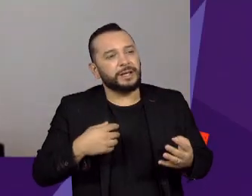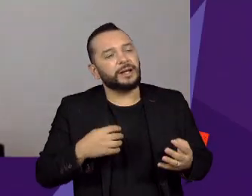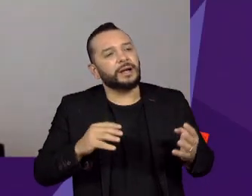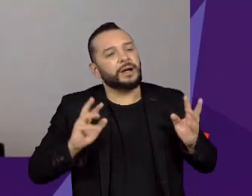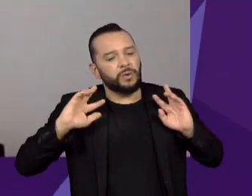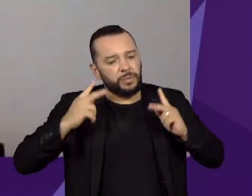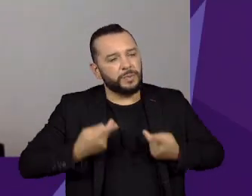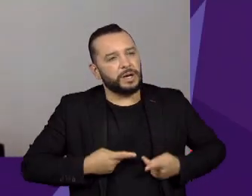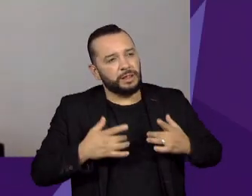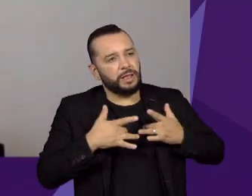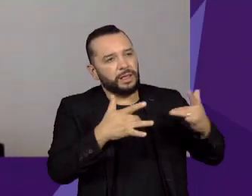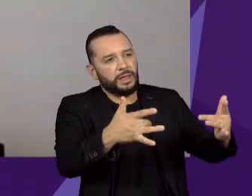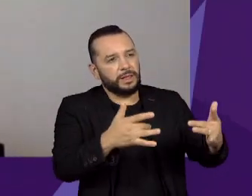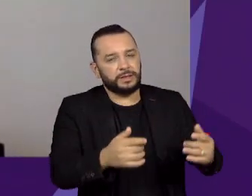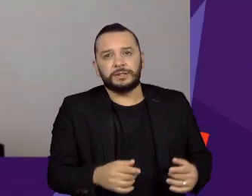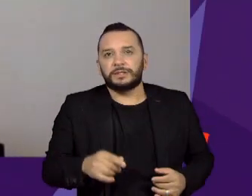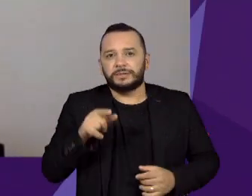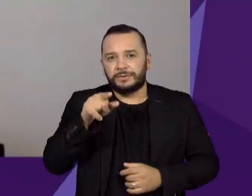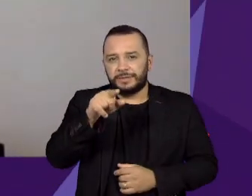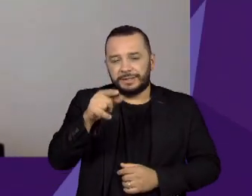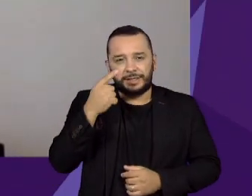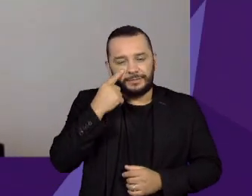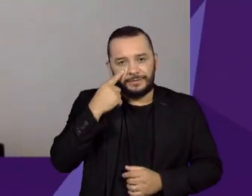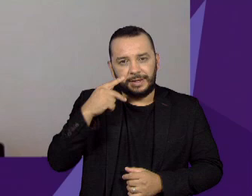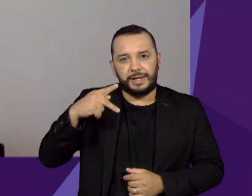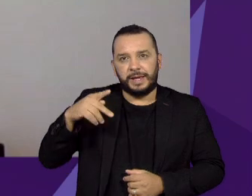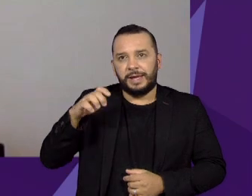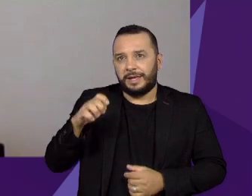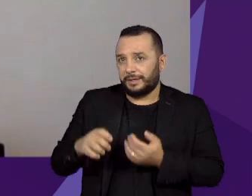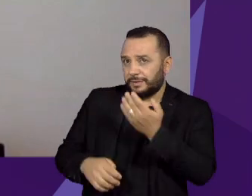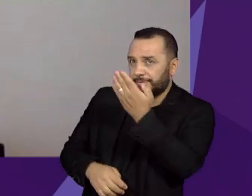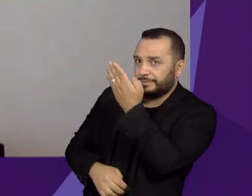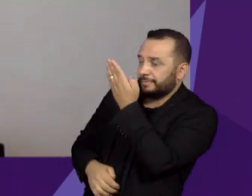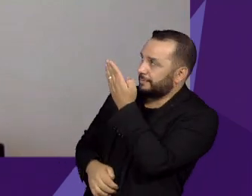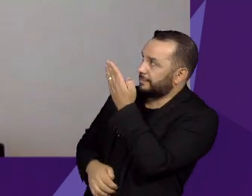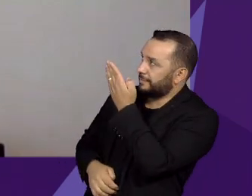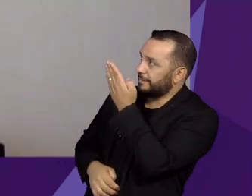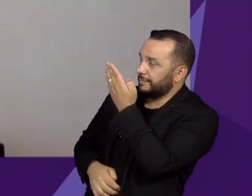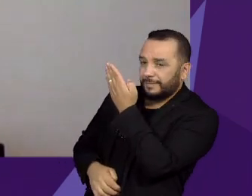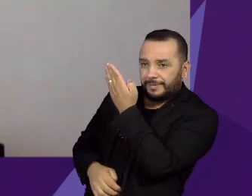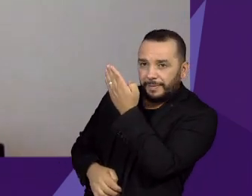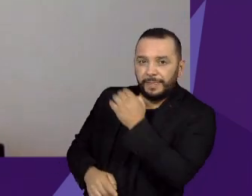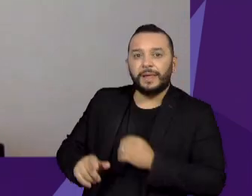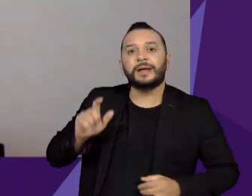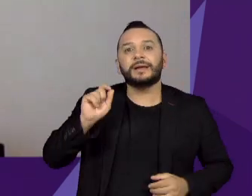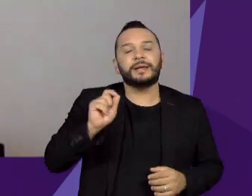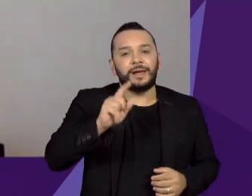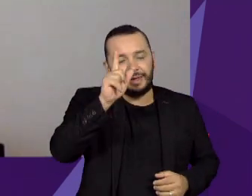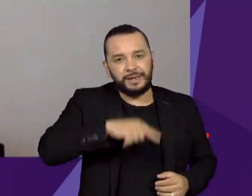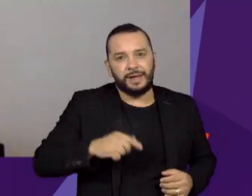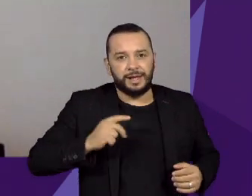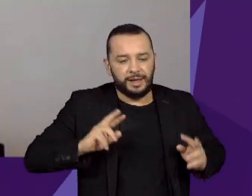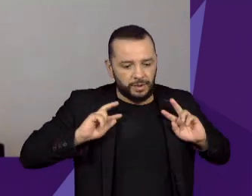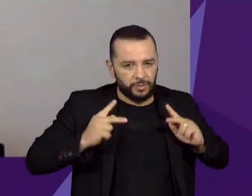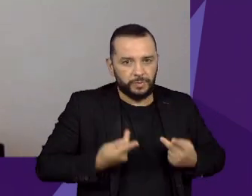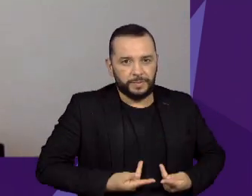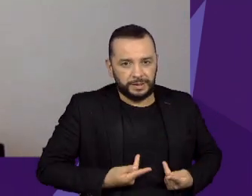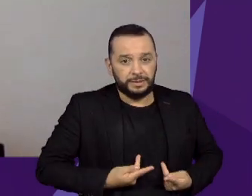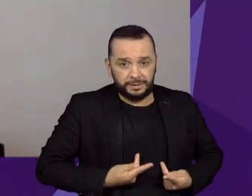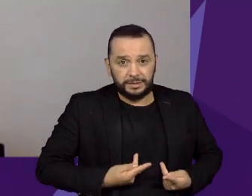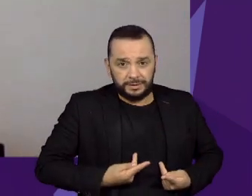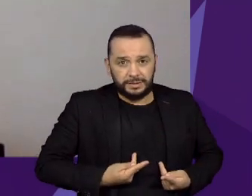você lê A Peste do Camus, você vai entender. Lá está descrito quem são os humanistas. São aqueles que acreditam tanto nas